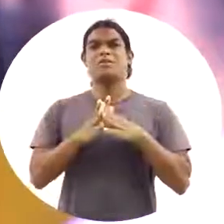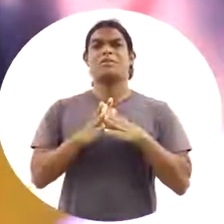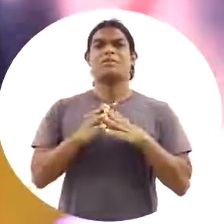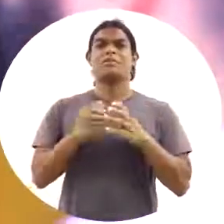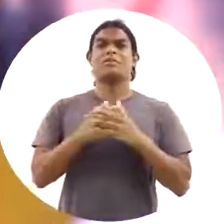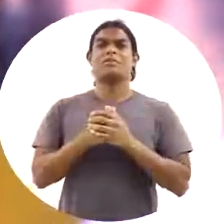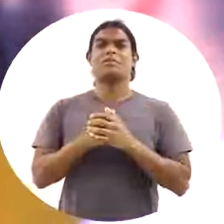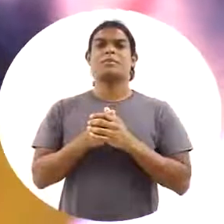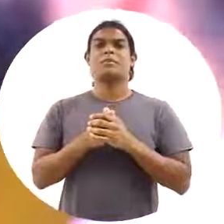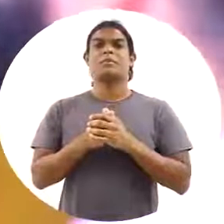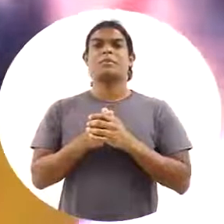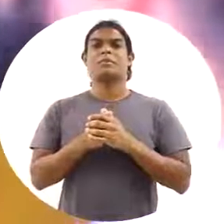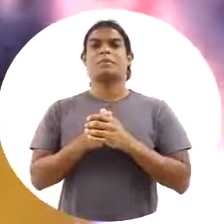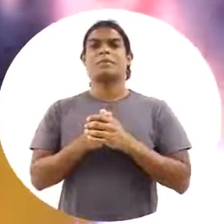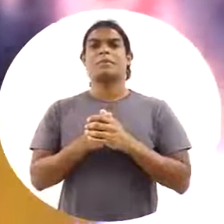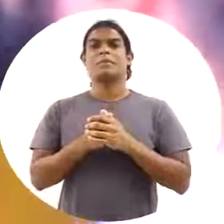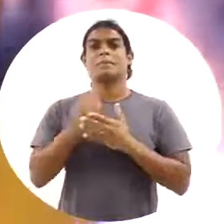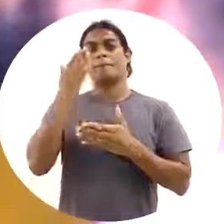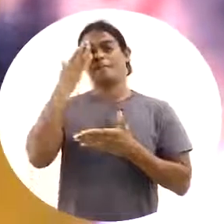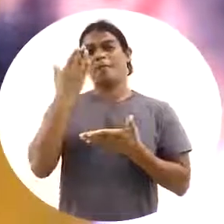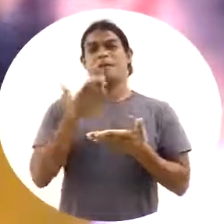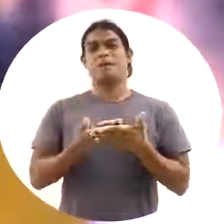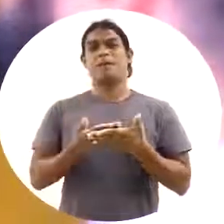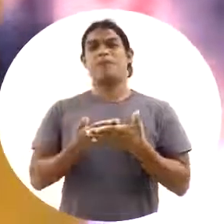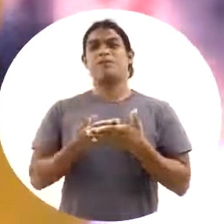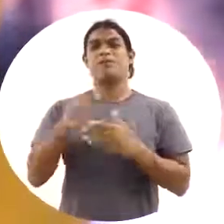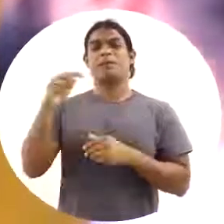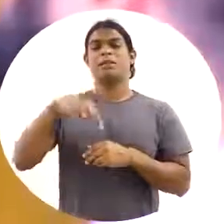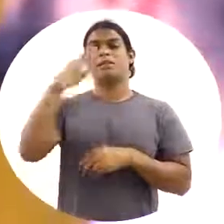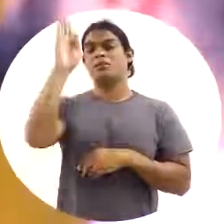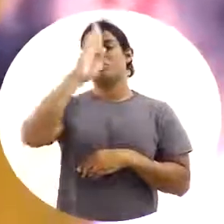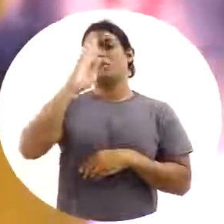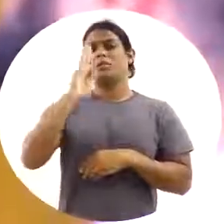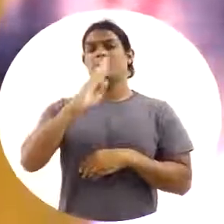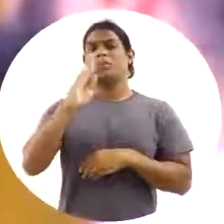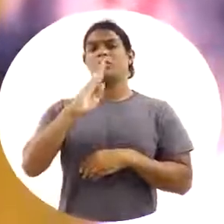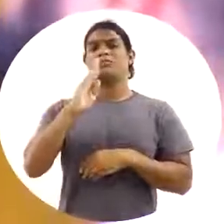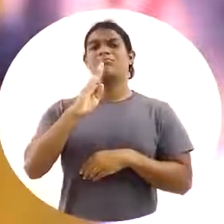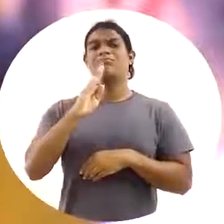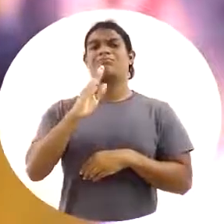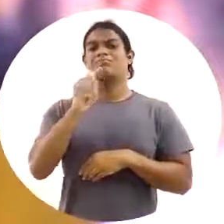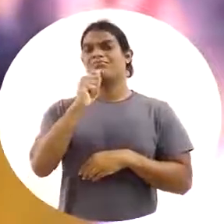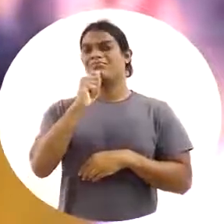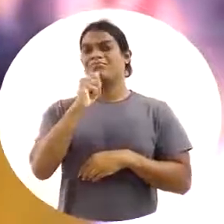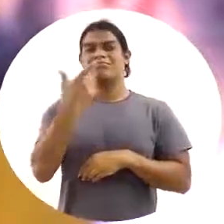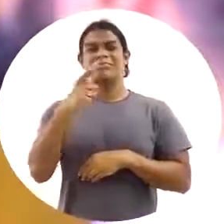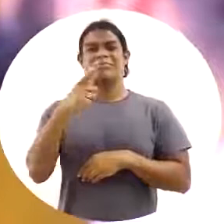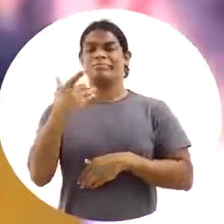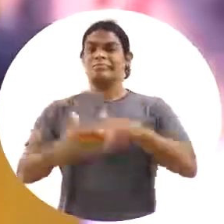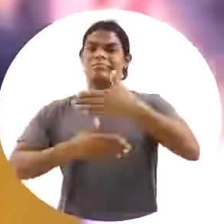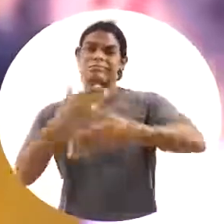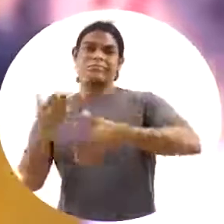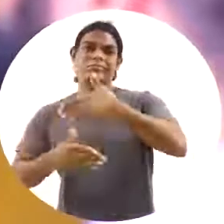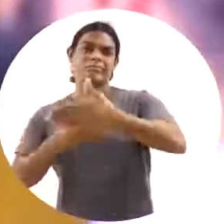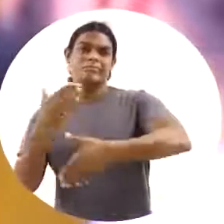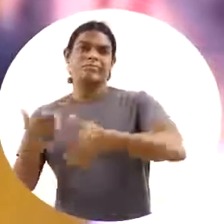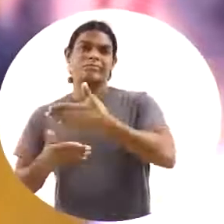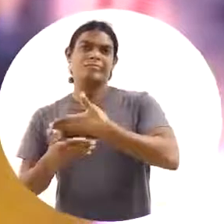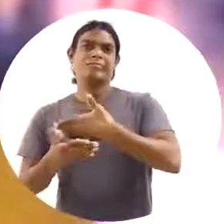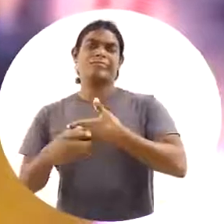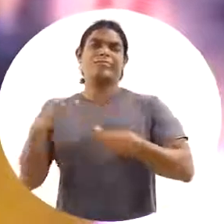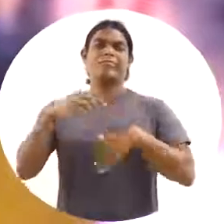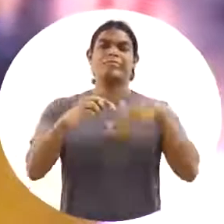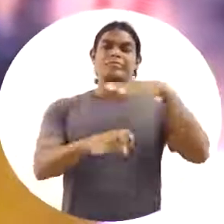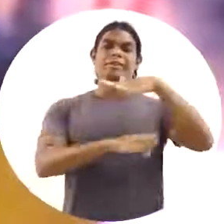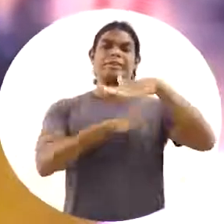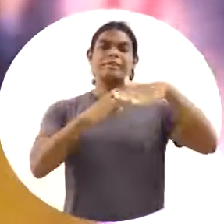não, como eu falei, nós não passamos por processos, né? Esses processos envolvem diversos atores, incluindo